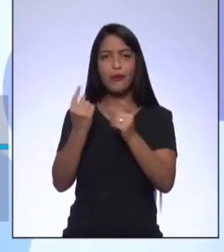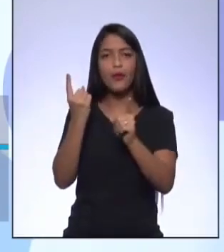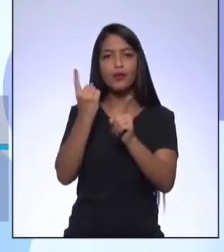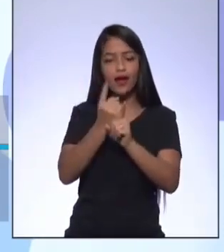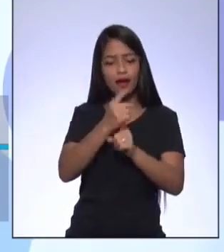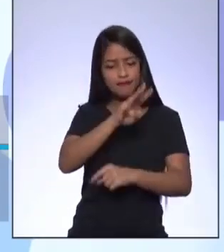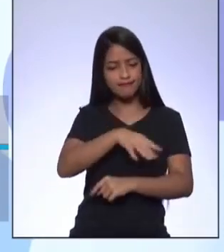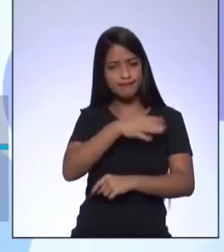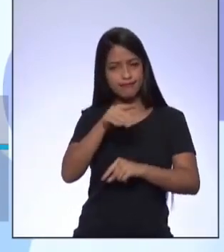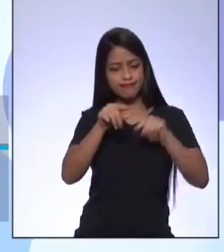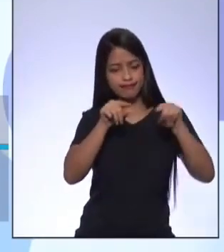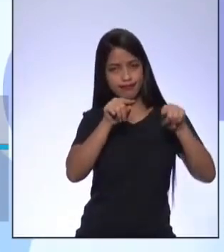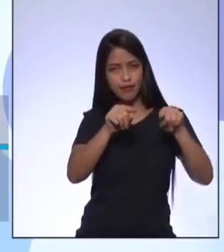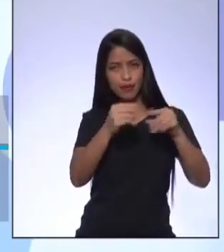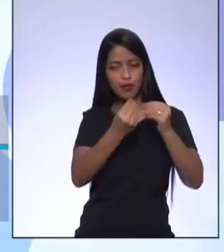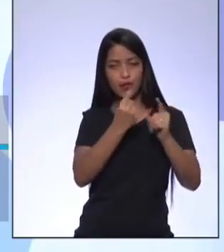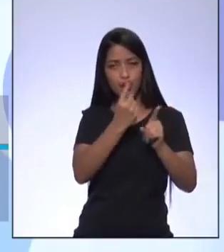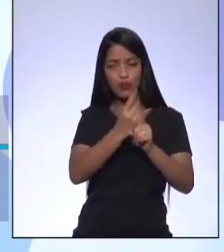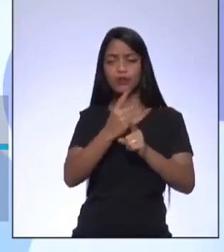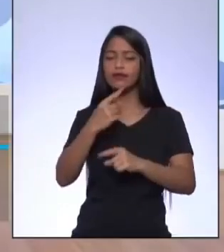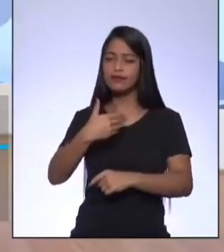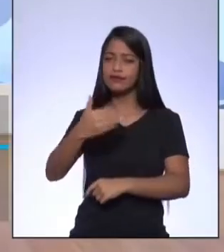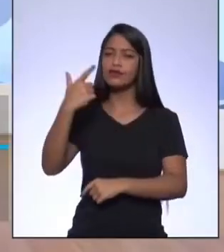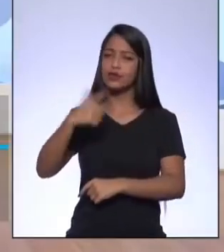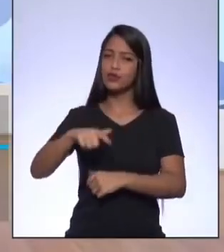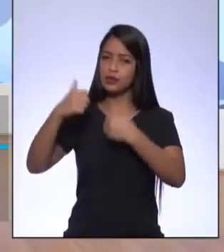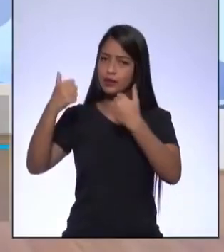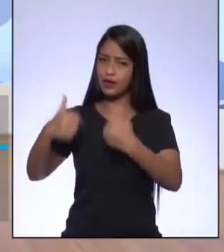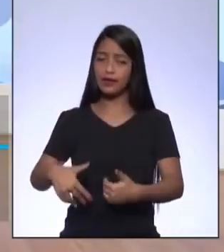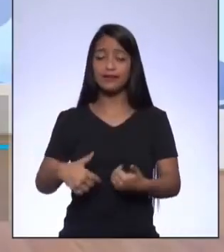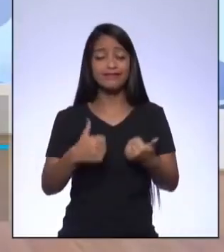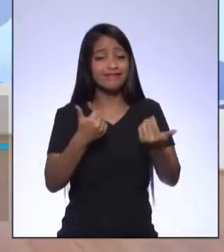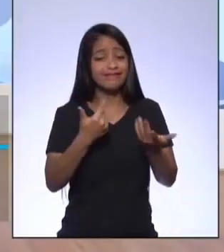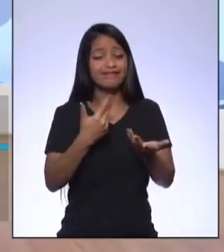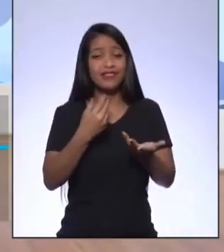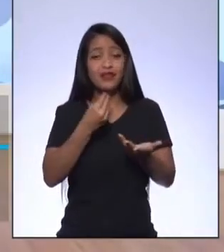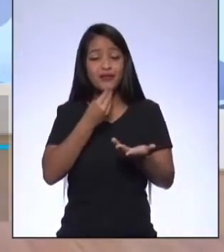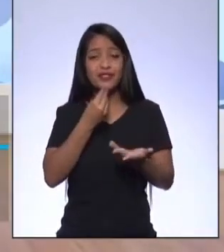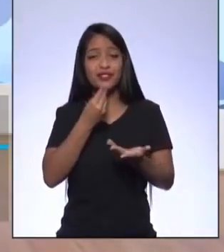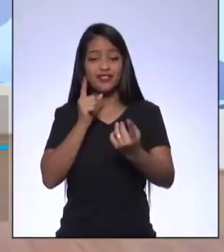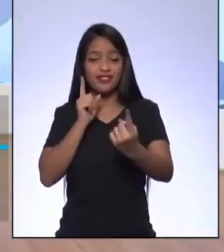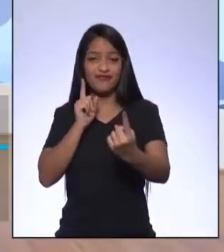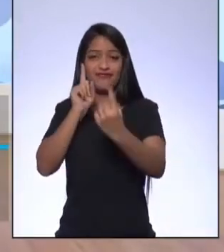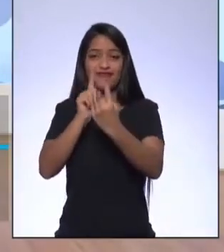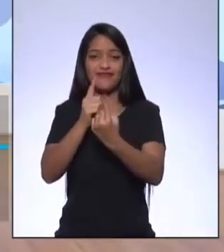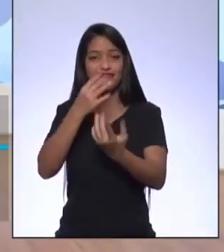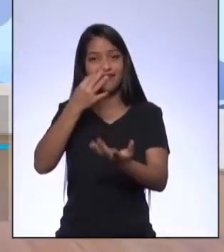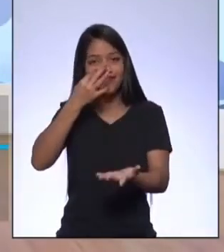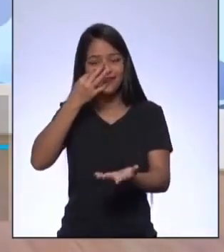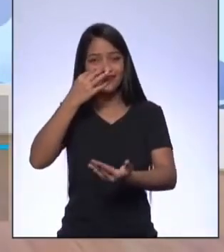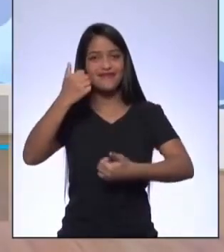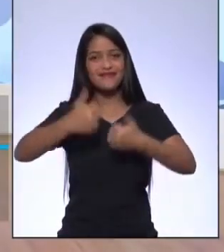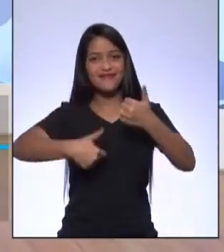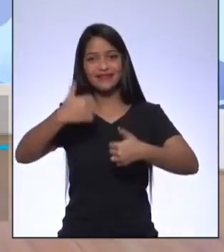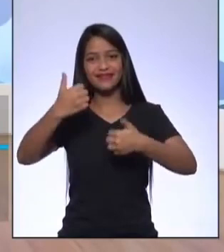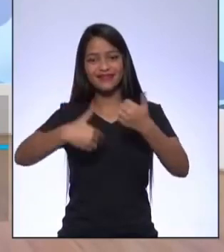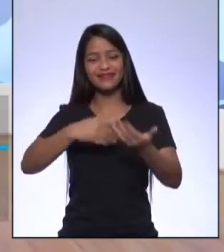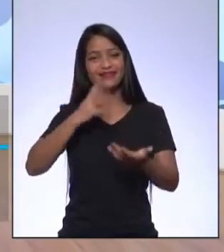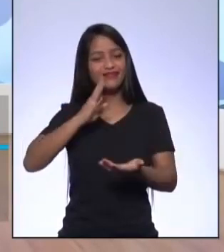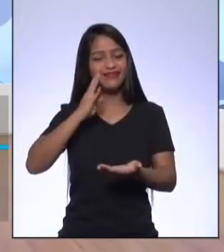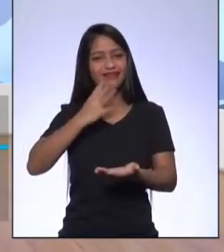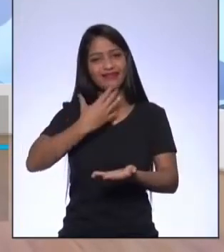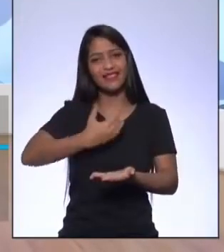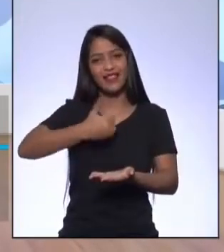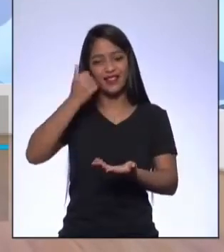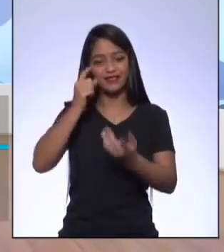plano, nós vamos explicar de novo, tá? Tudo bem? O legal seria estar lá frente a frente conversando com vocês, explicando, né? Fazer a relação direta